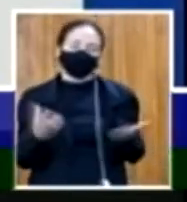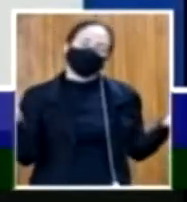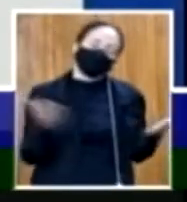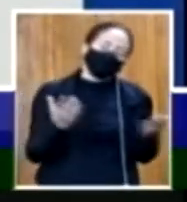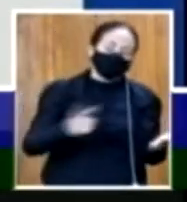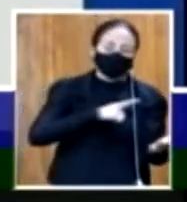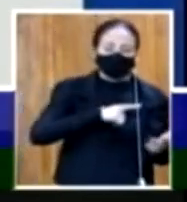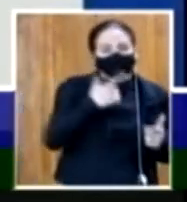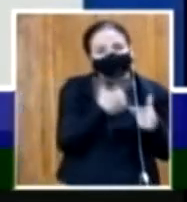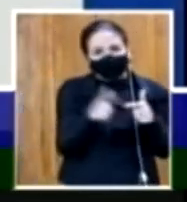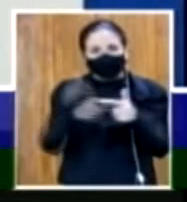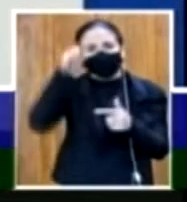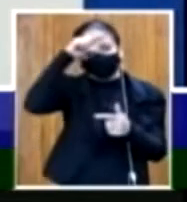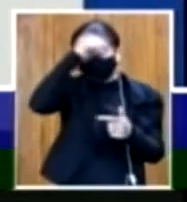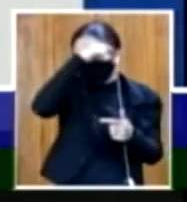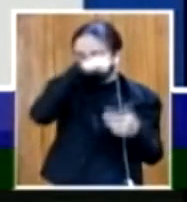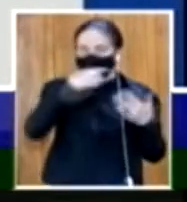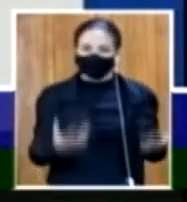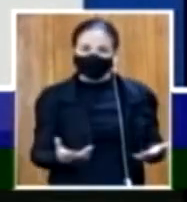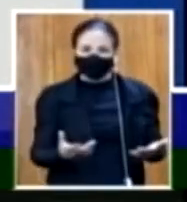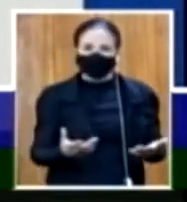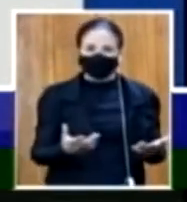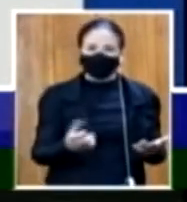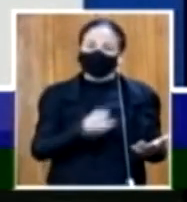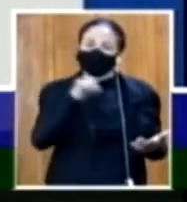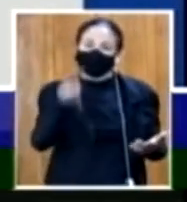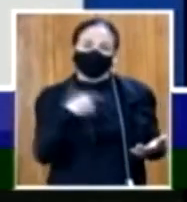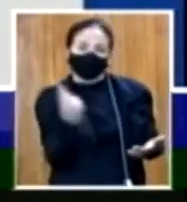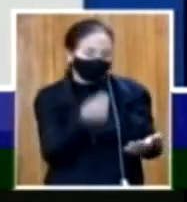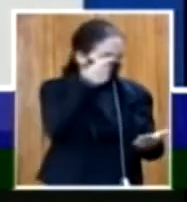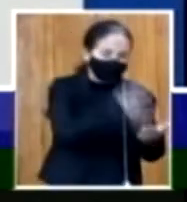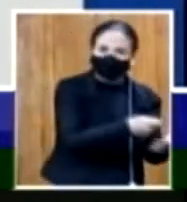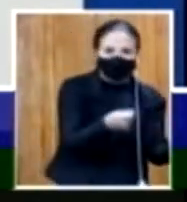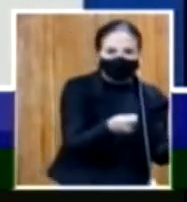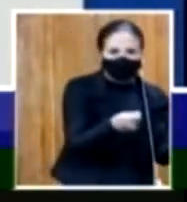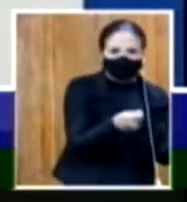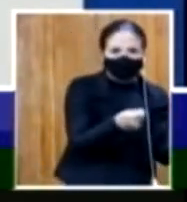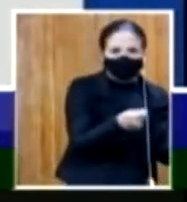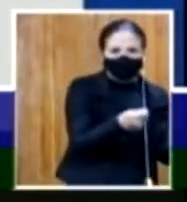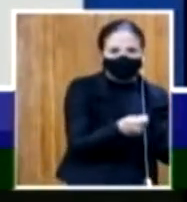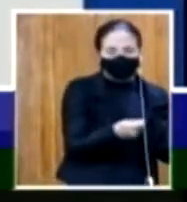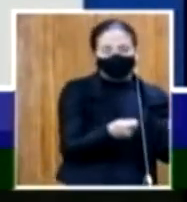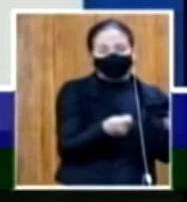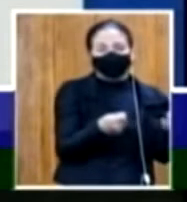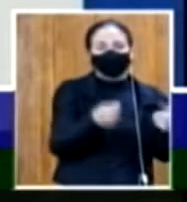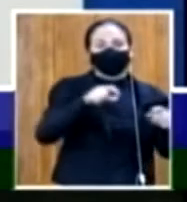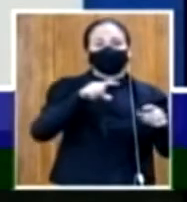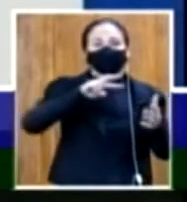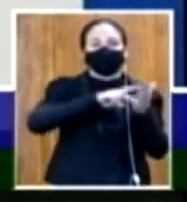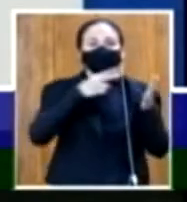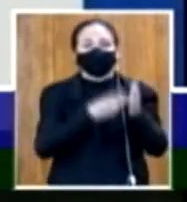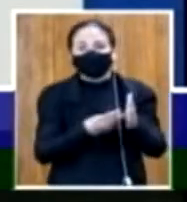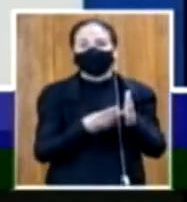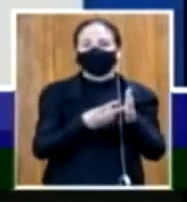agravante. O não pagamento de tributo tem sido considerado, em muitos casos, como crime, o mero